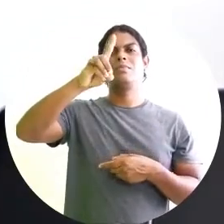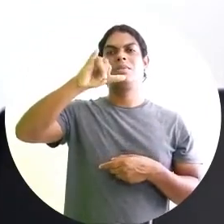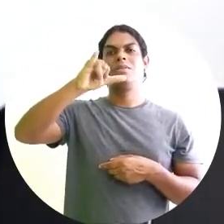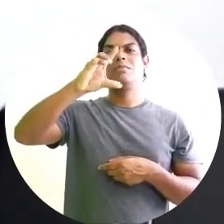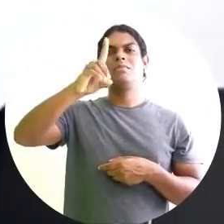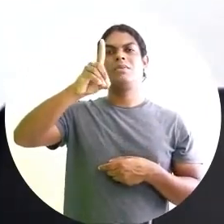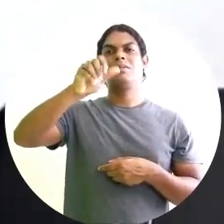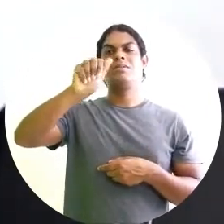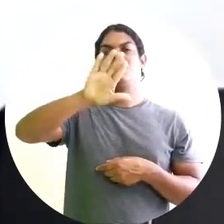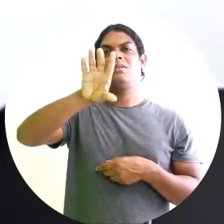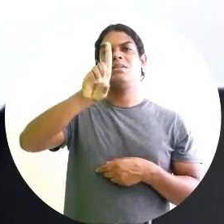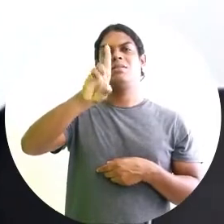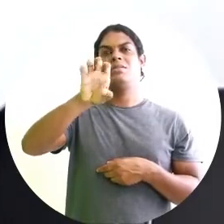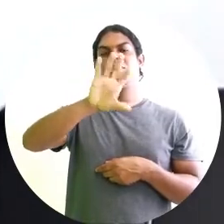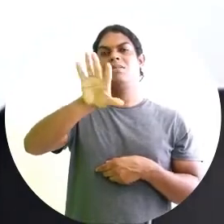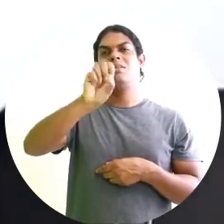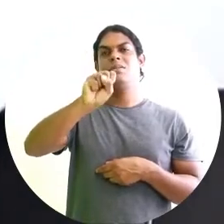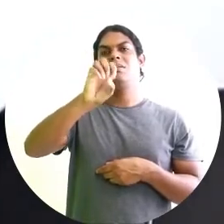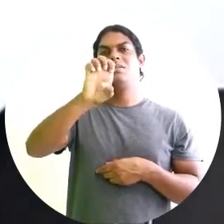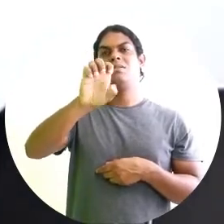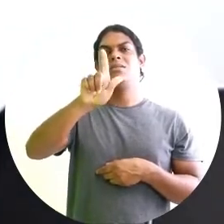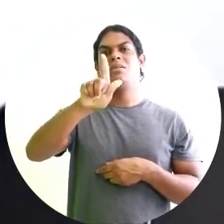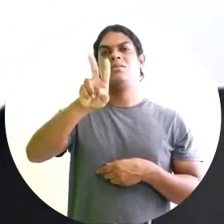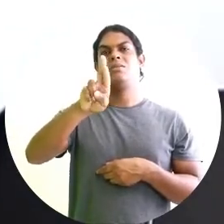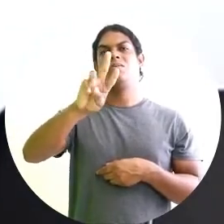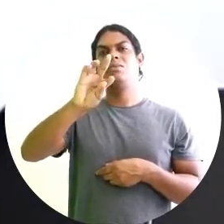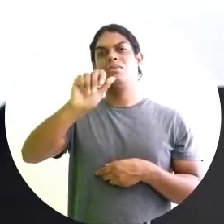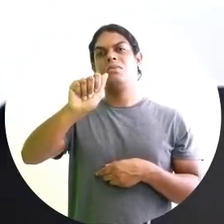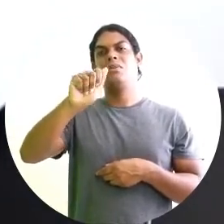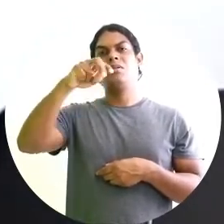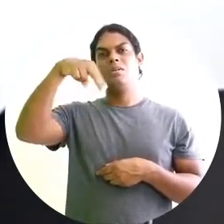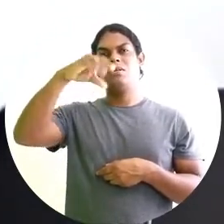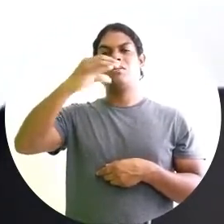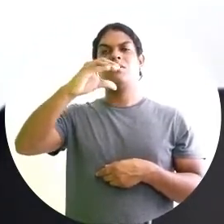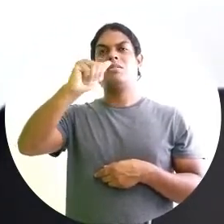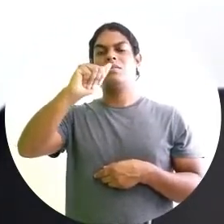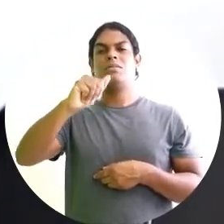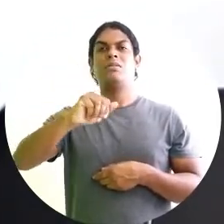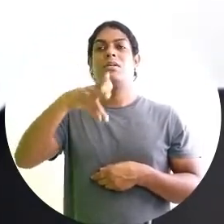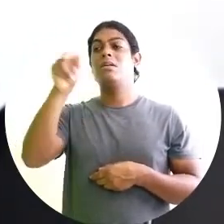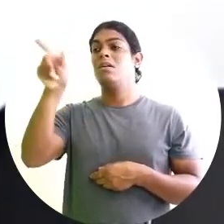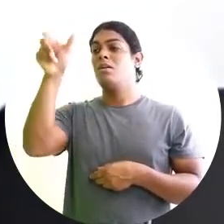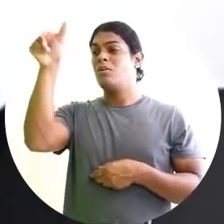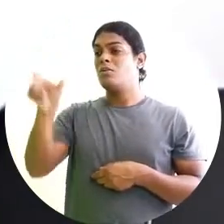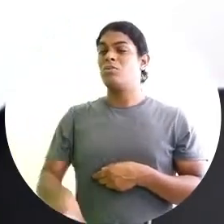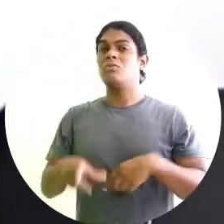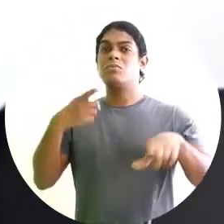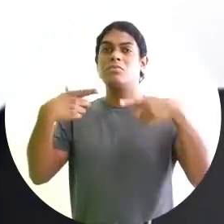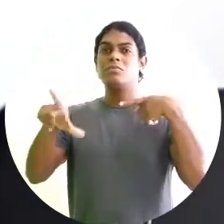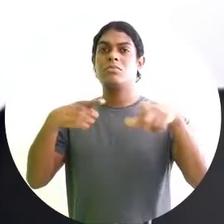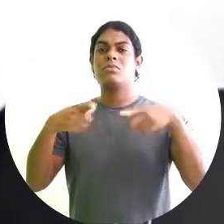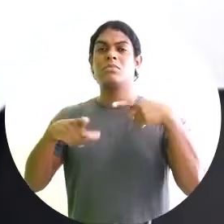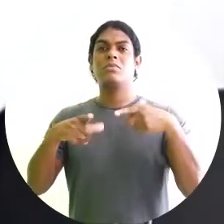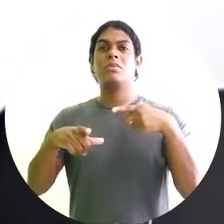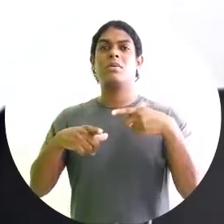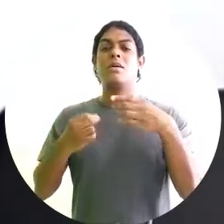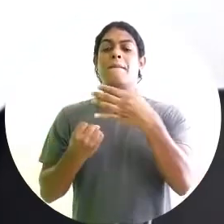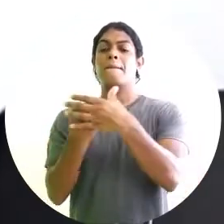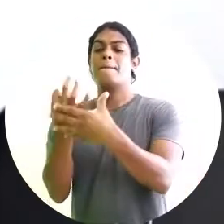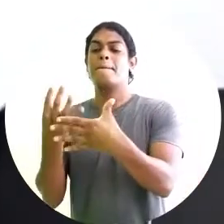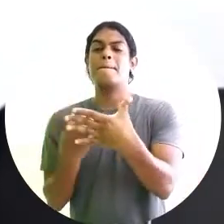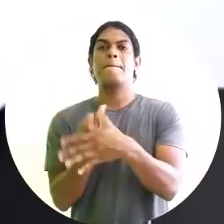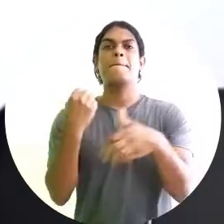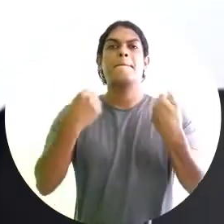ambiente impróprio. Ora, o obreiro, o colaborador, ele deve, para produzir, ele